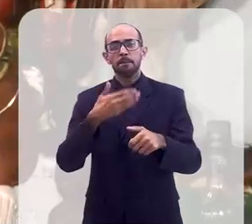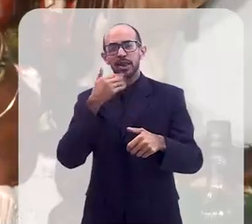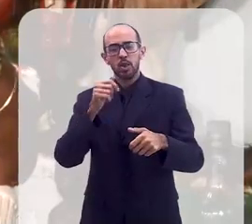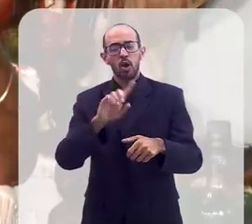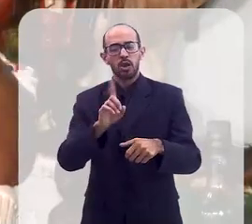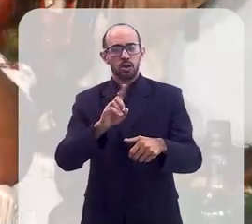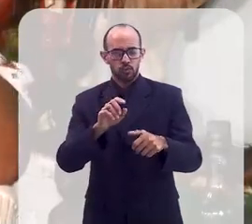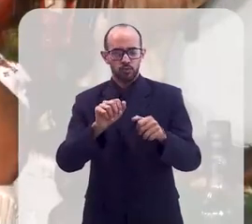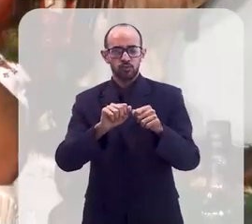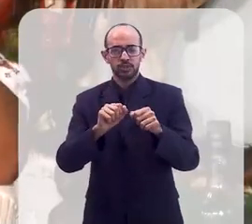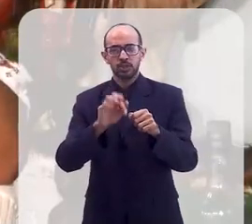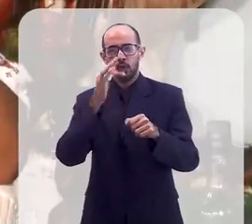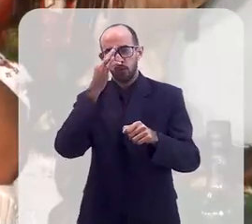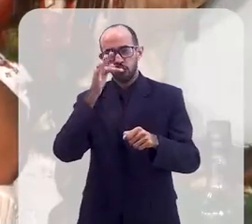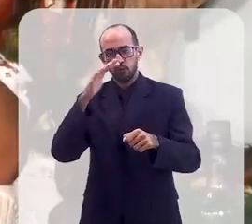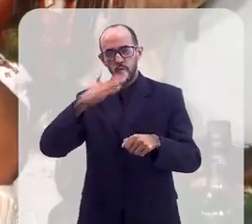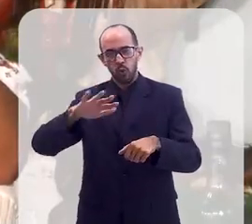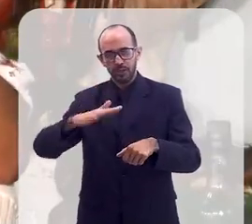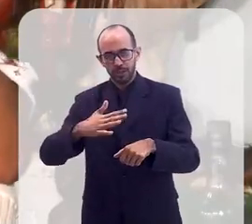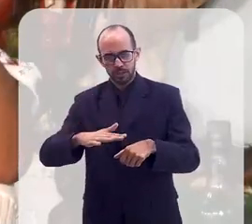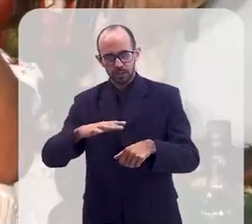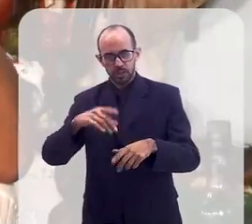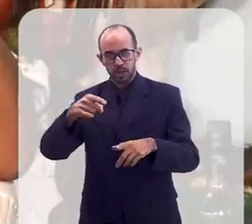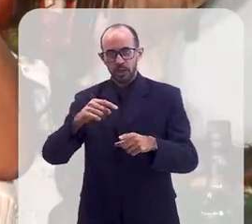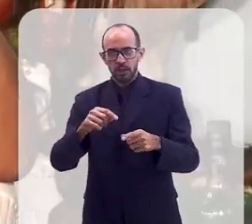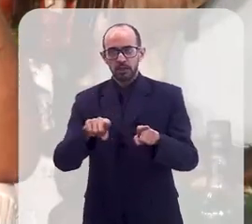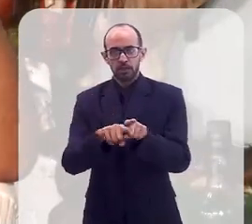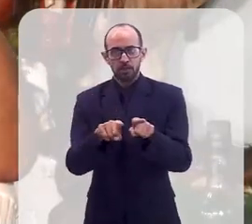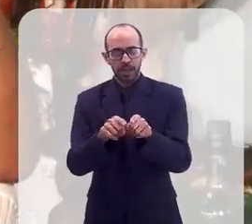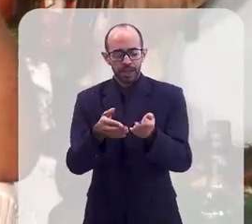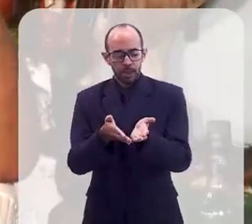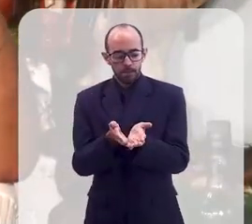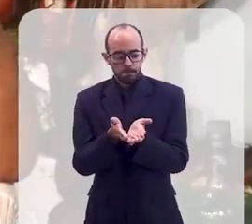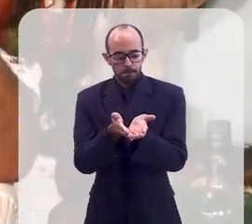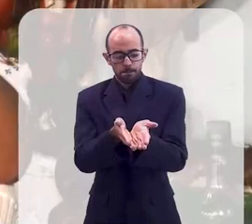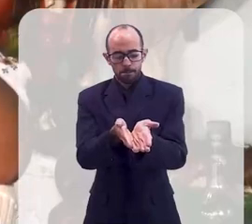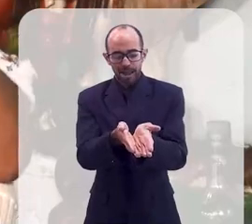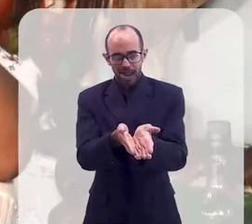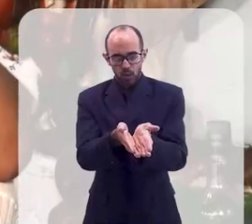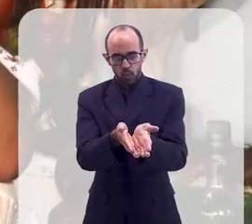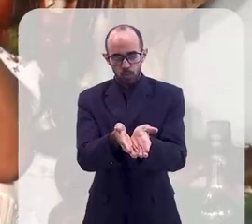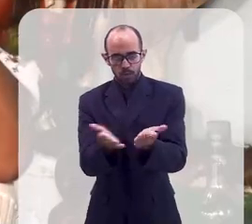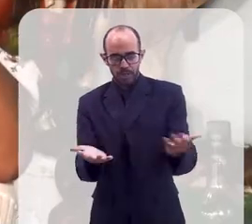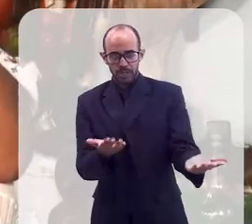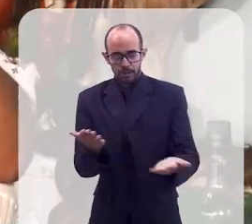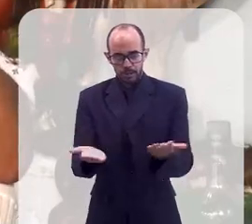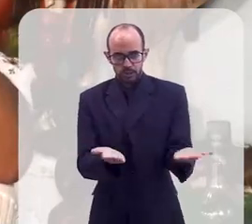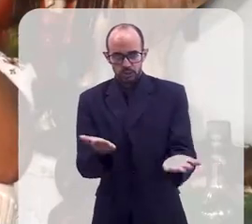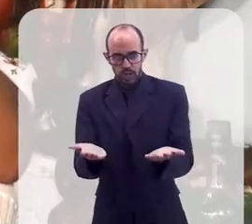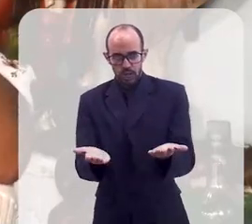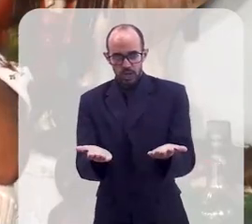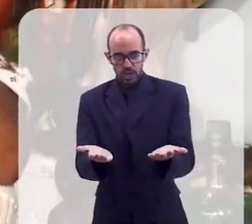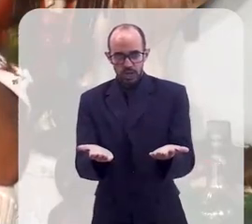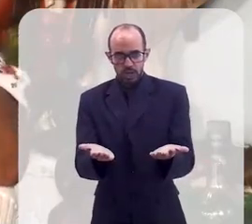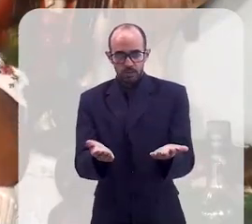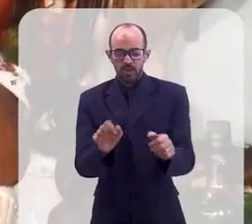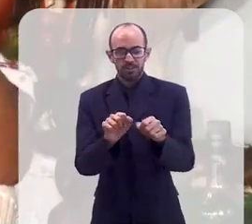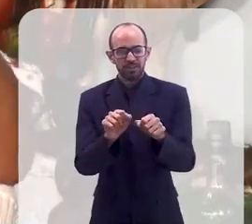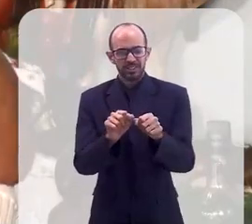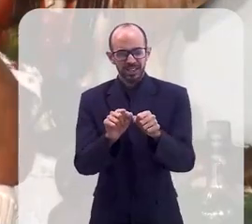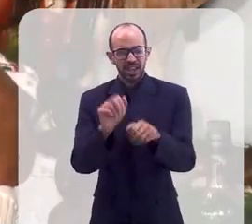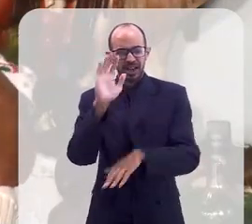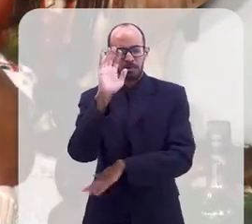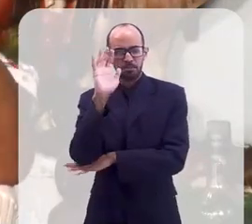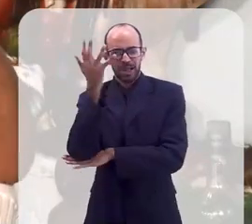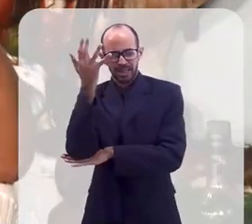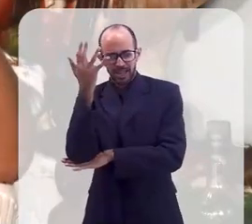façam isso com folhas. E aquele barco de final de ano, de Iemanjá, ao invés daquele